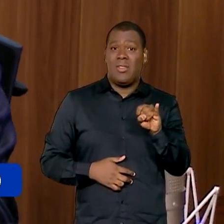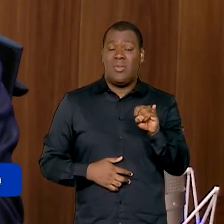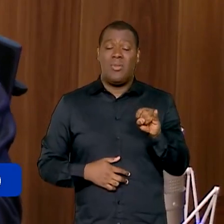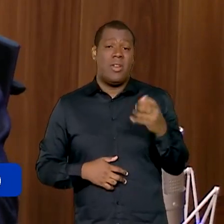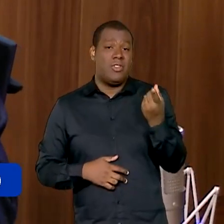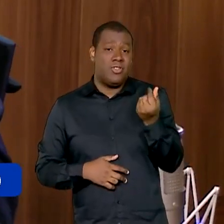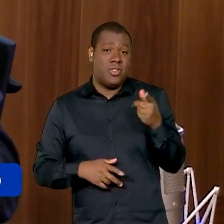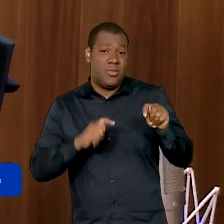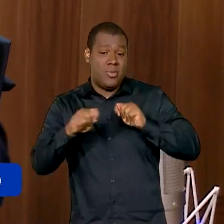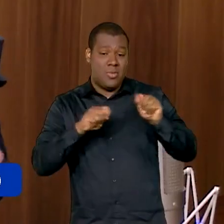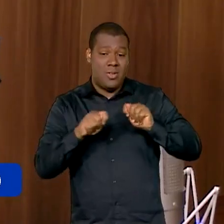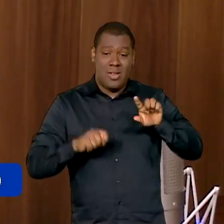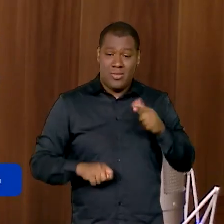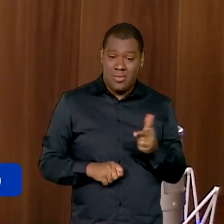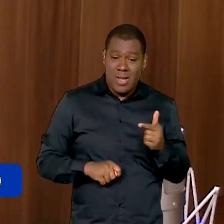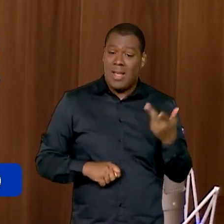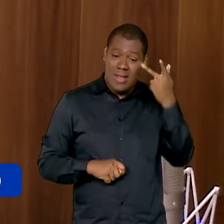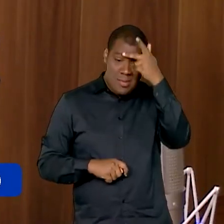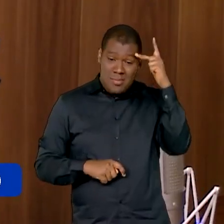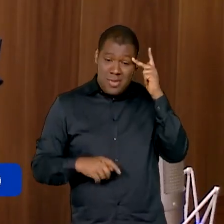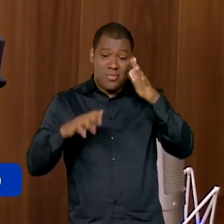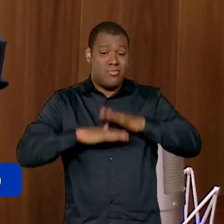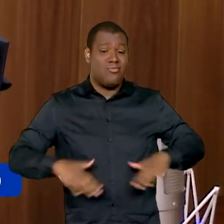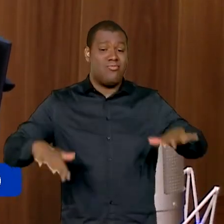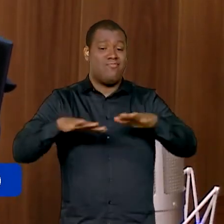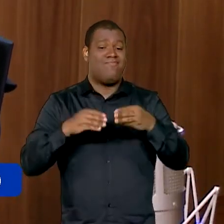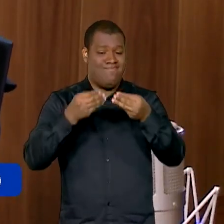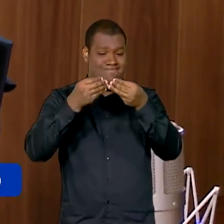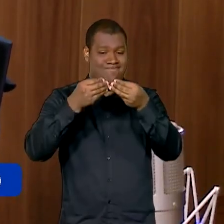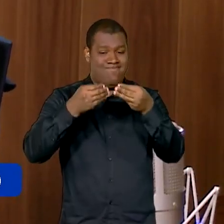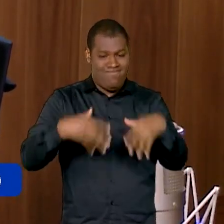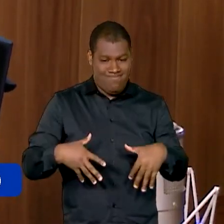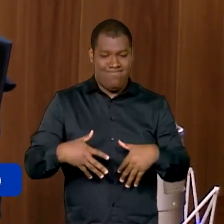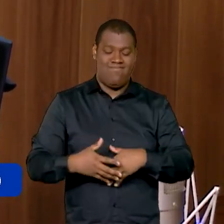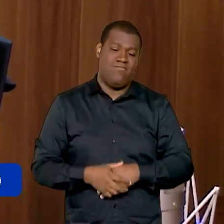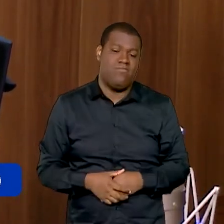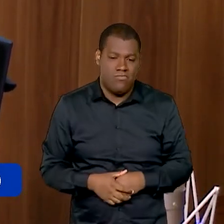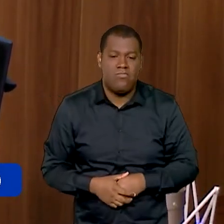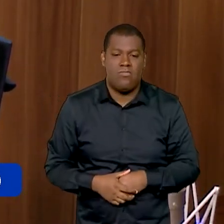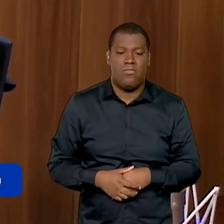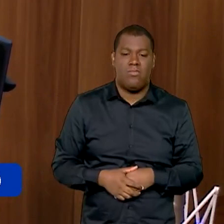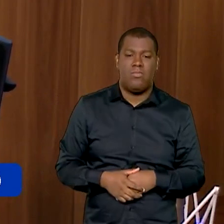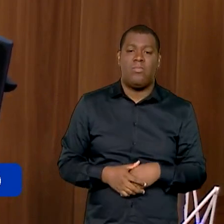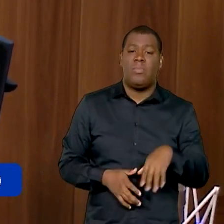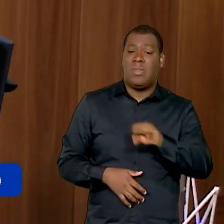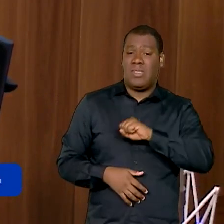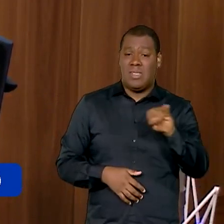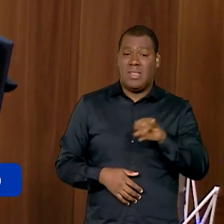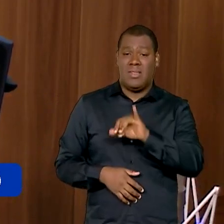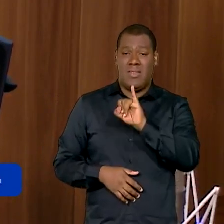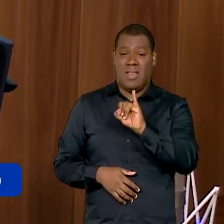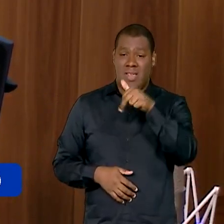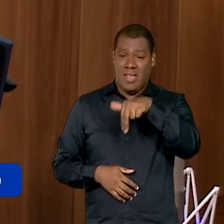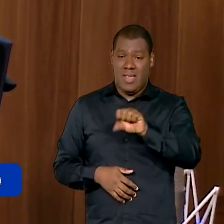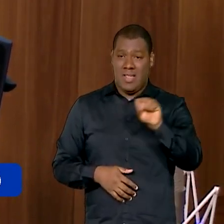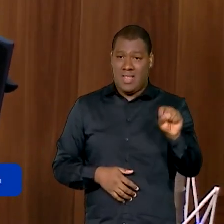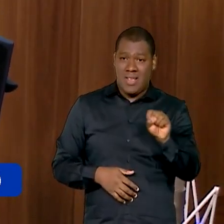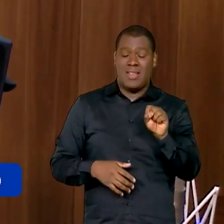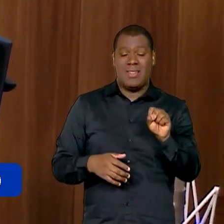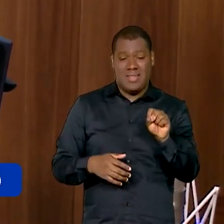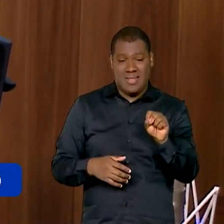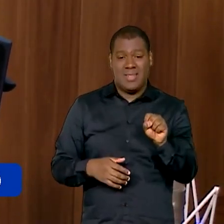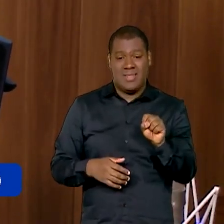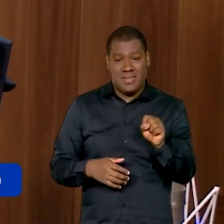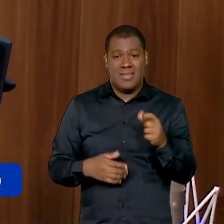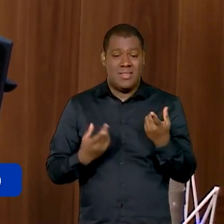de ônibus, o gari, todo mundo vai pagar essa conta se o déficit da Previdência aumentar. Então, portanto, nós